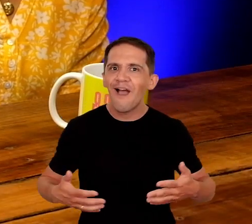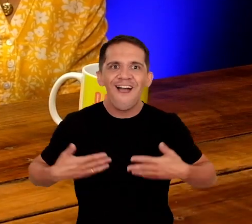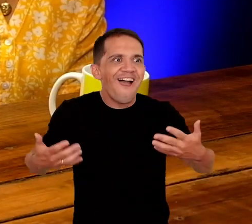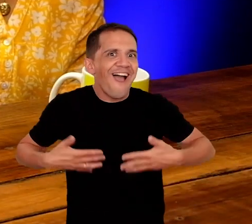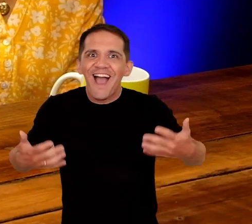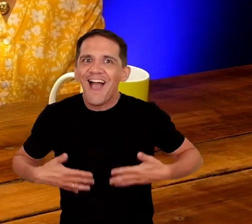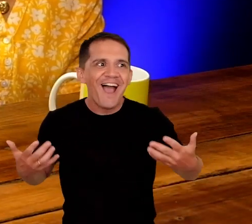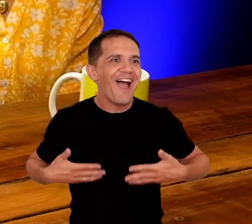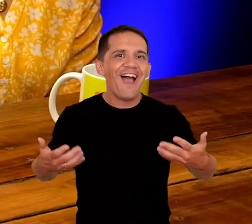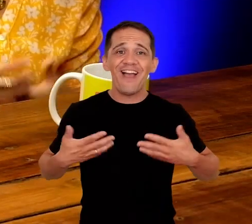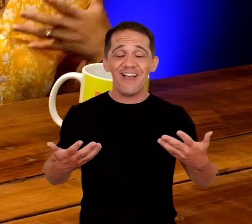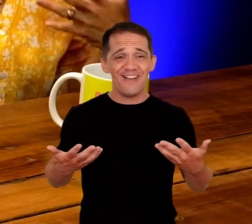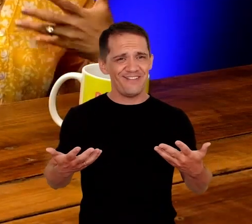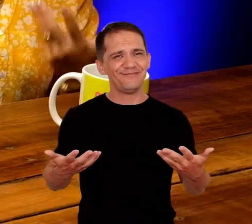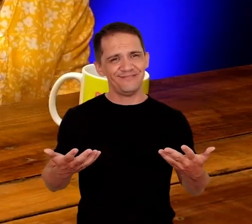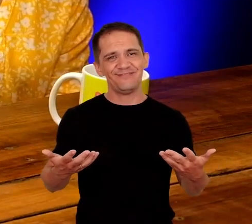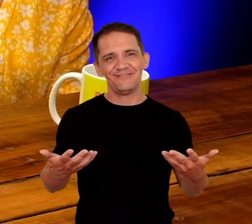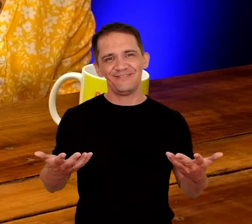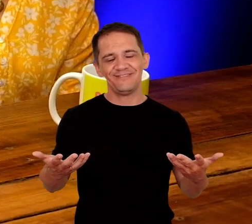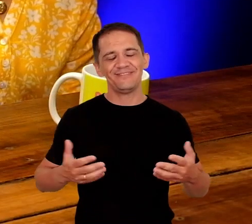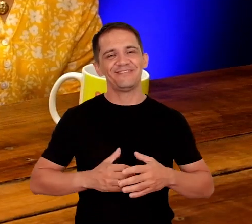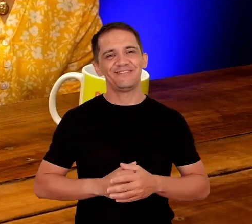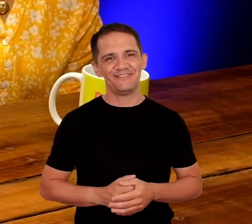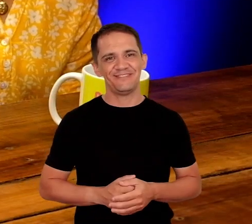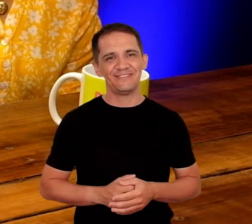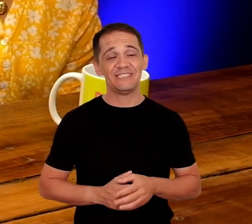rostinho, a expressão facial de animado...